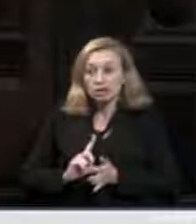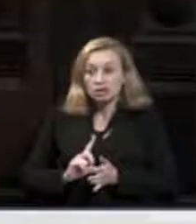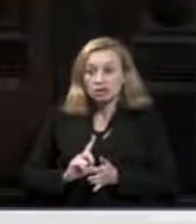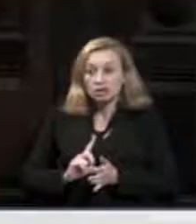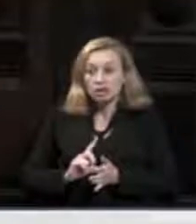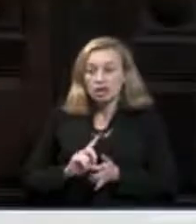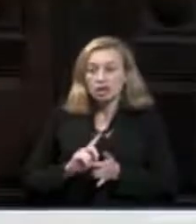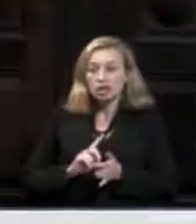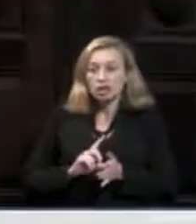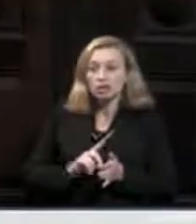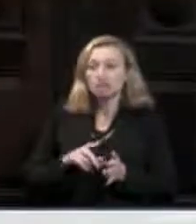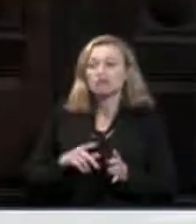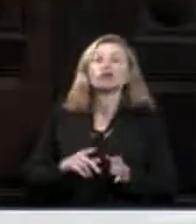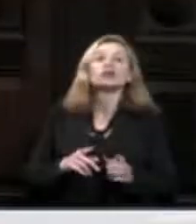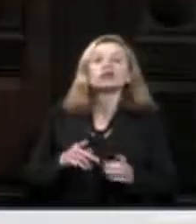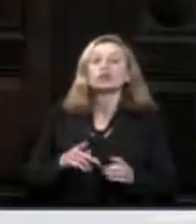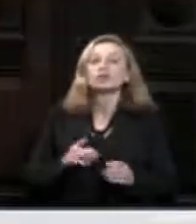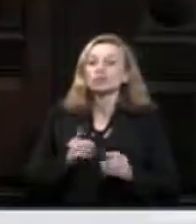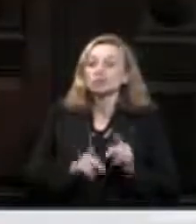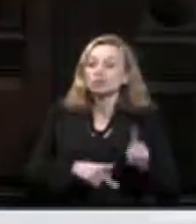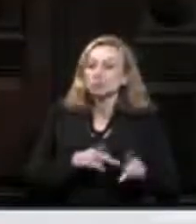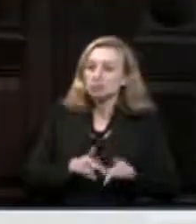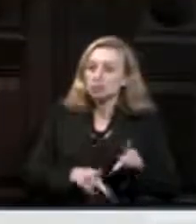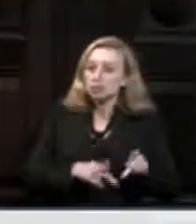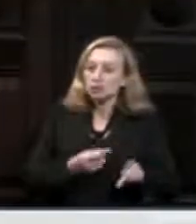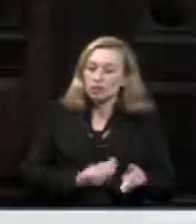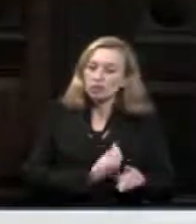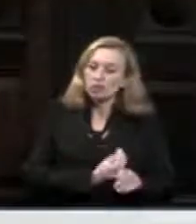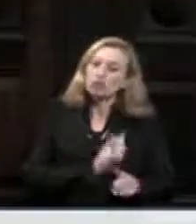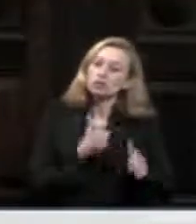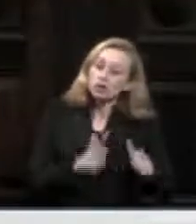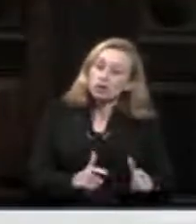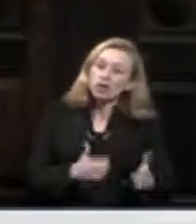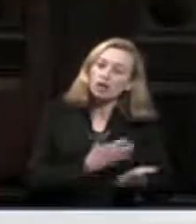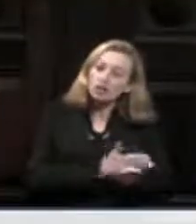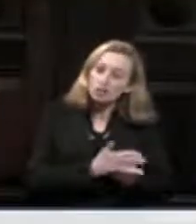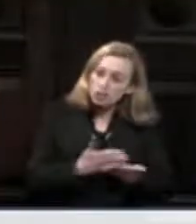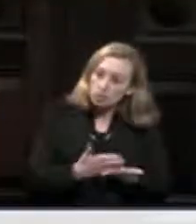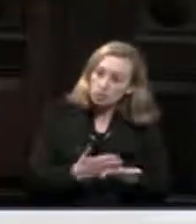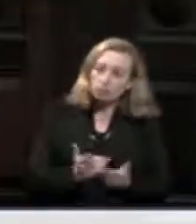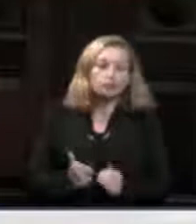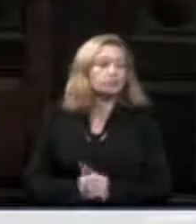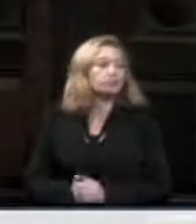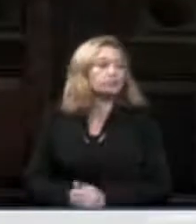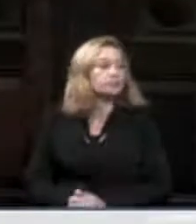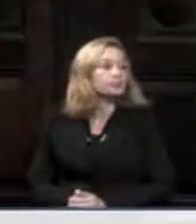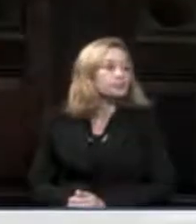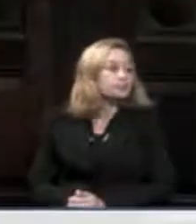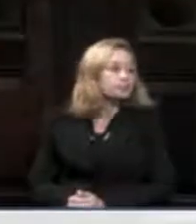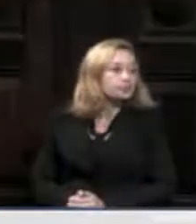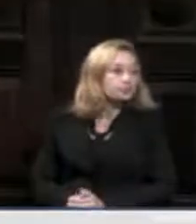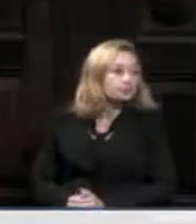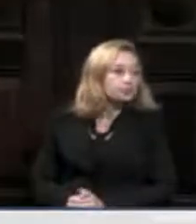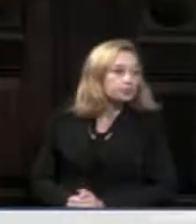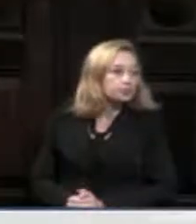do Estado, à época, dada a profusão dos recursos, dos royalties, não fez e